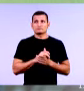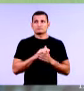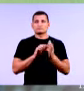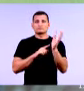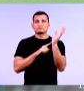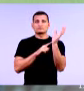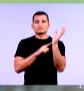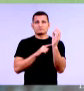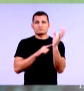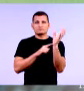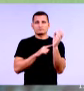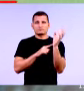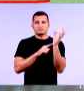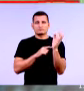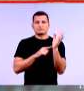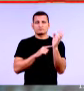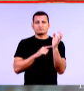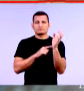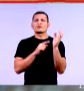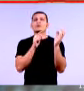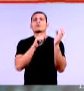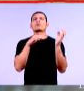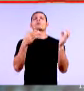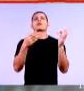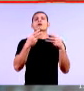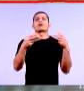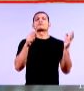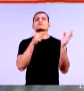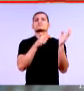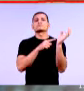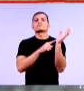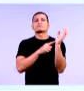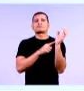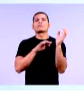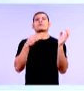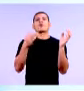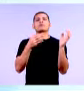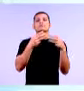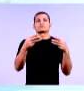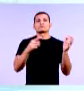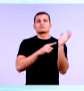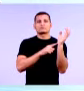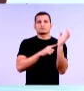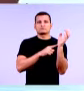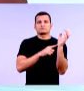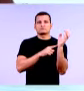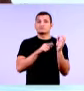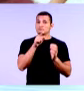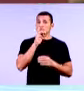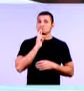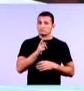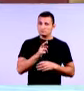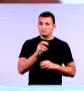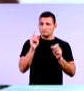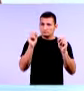conexão sem fio. Que tipo de rede é essa? Você vai responder. Ok, então nós aguardamos aí, professor Alisson,